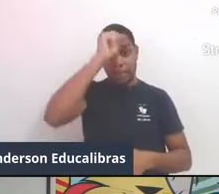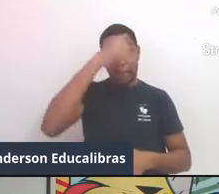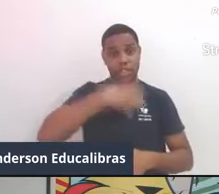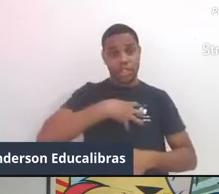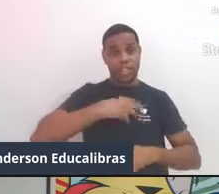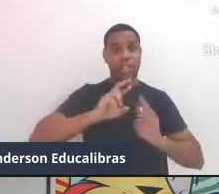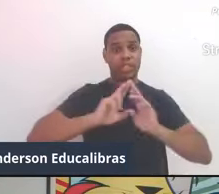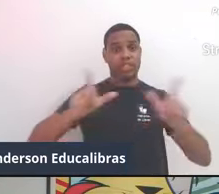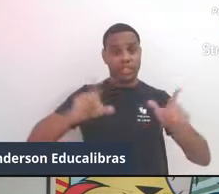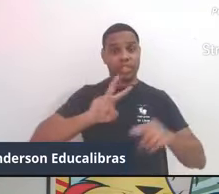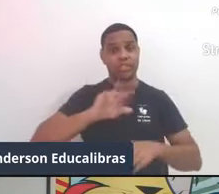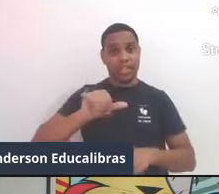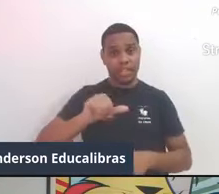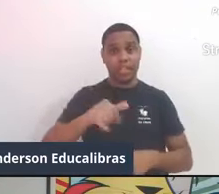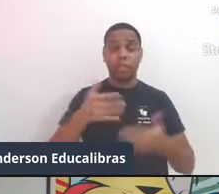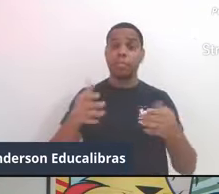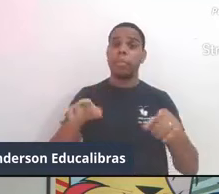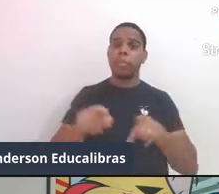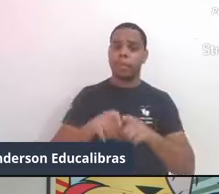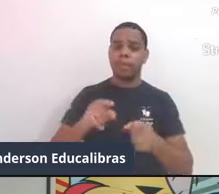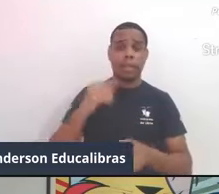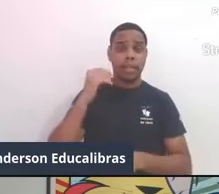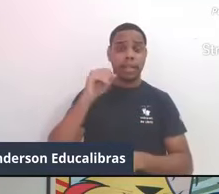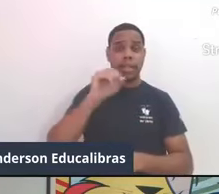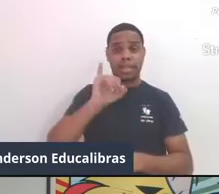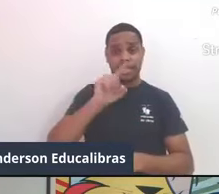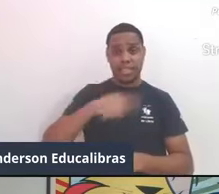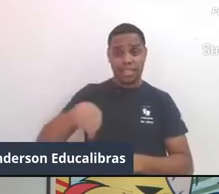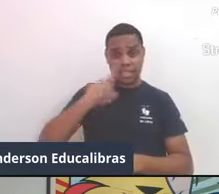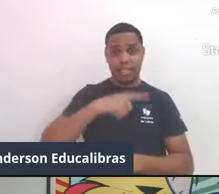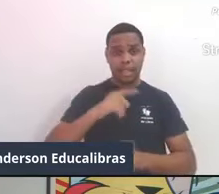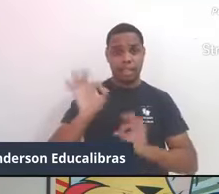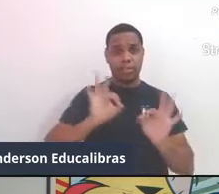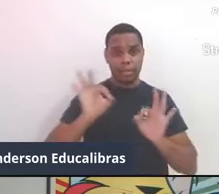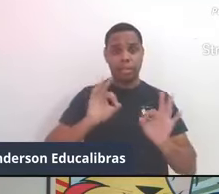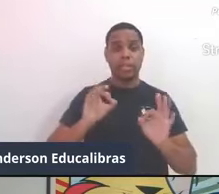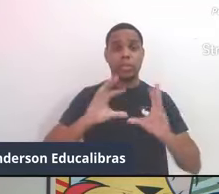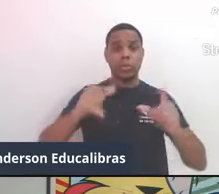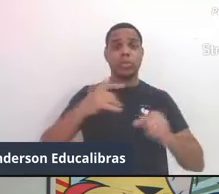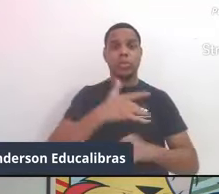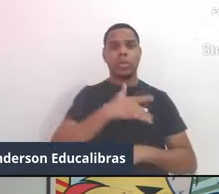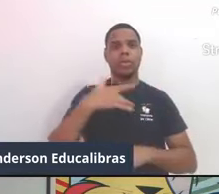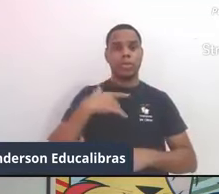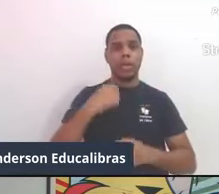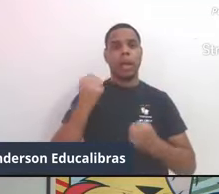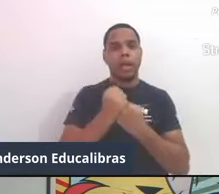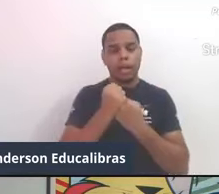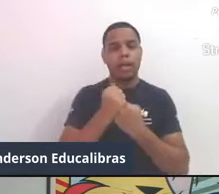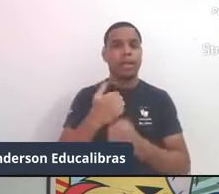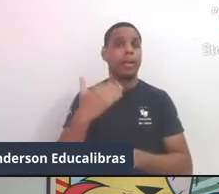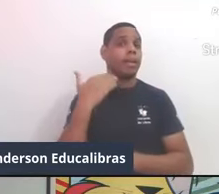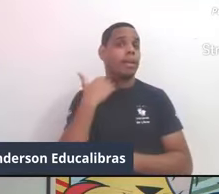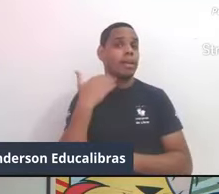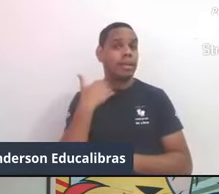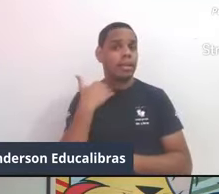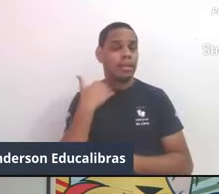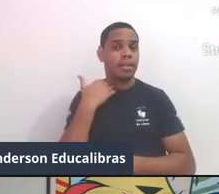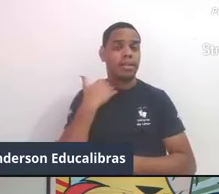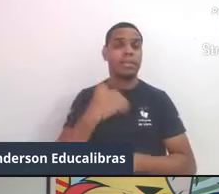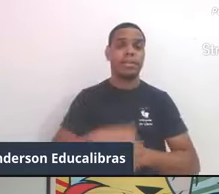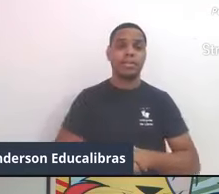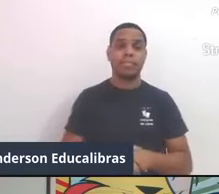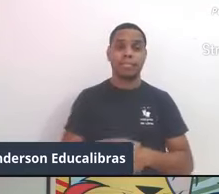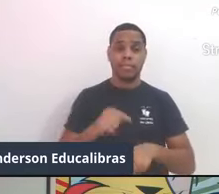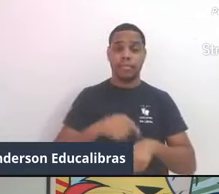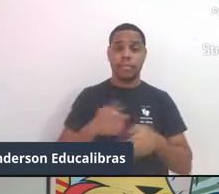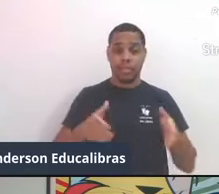né? Um outro ponto é que, assim, pelo Itaú, a gente está fazendo o programa Todos pela Saúde, que é um apoio que o banco tem feito para esse momento